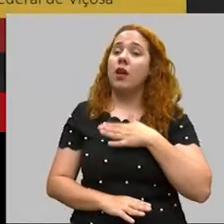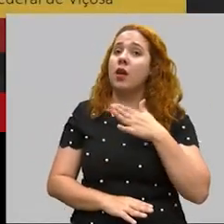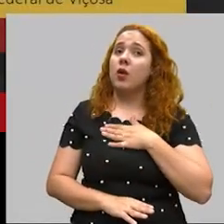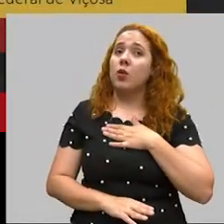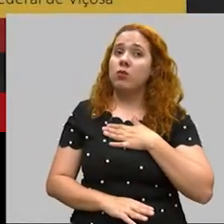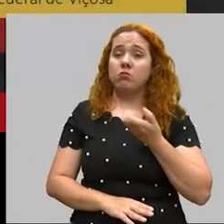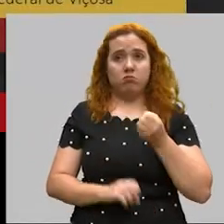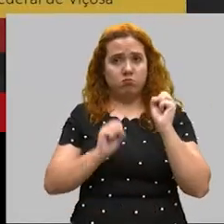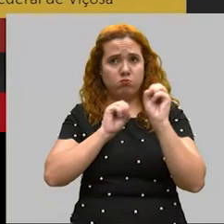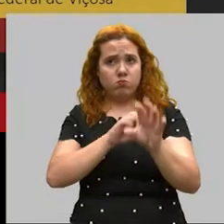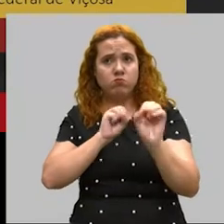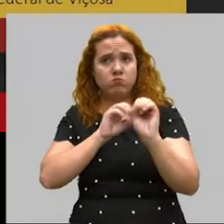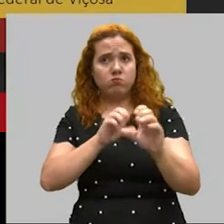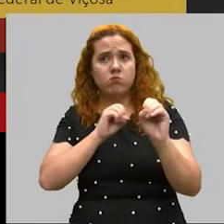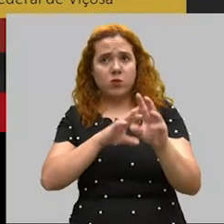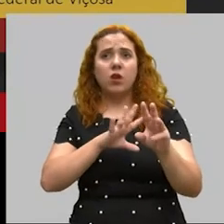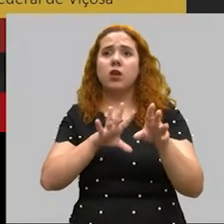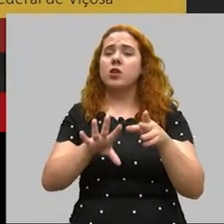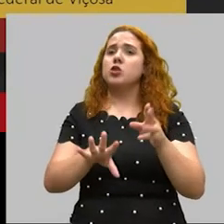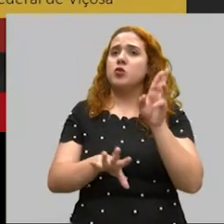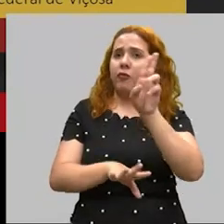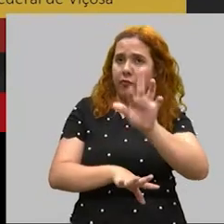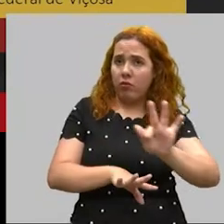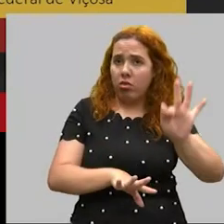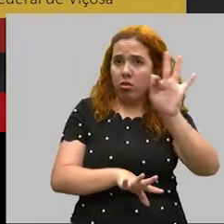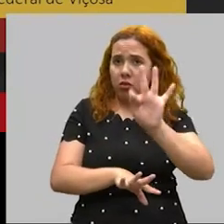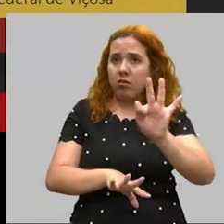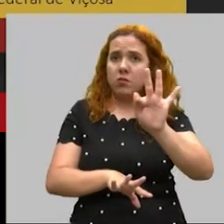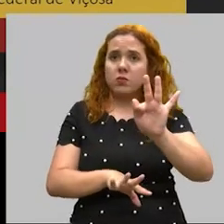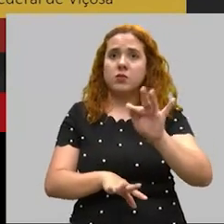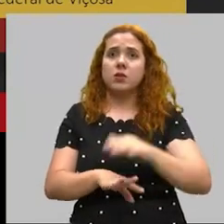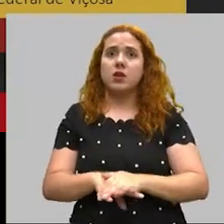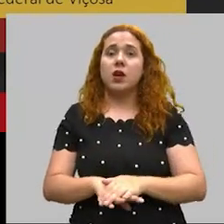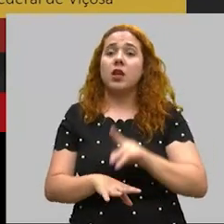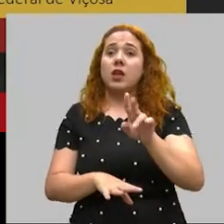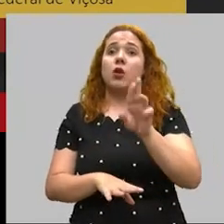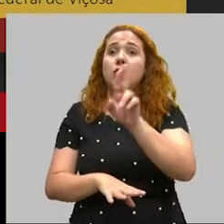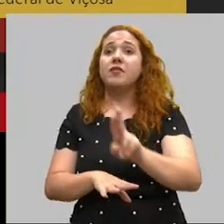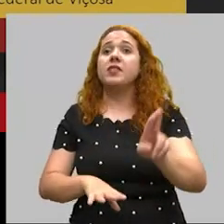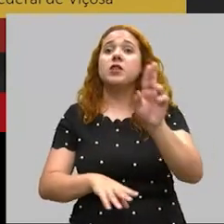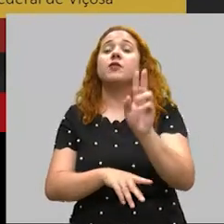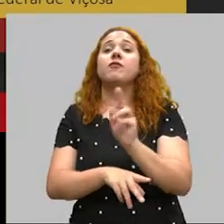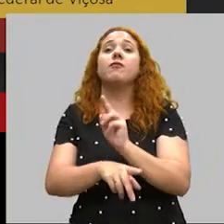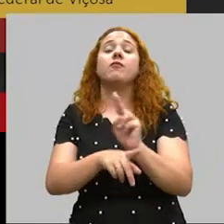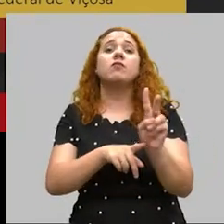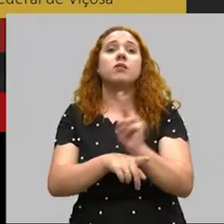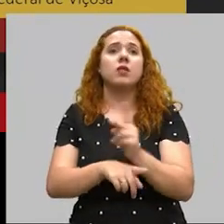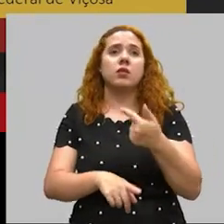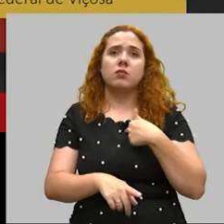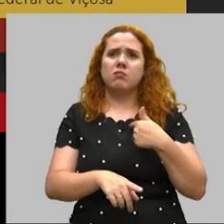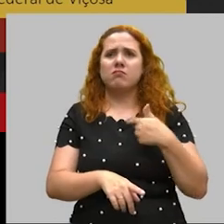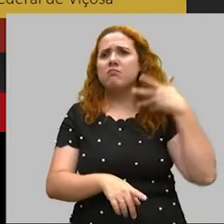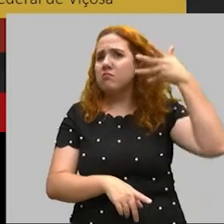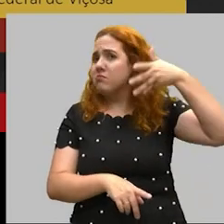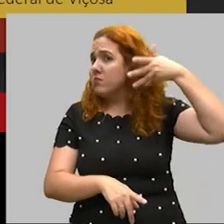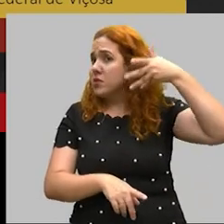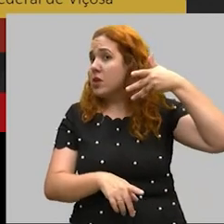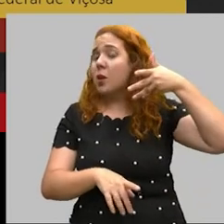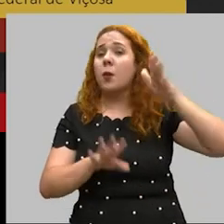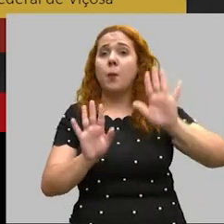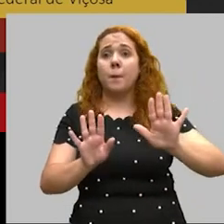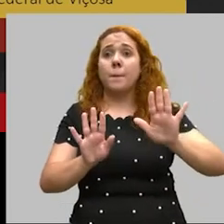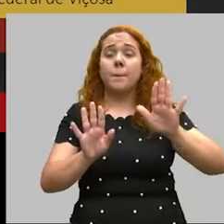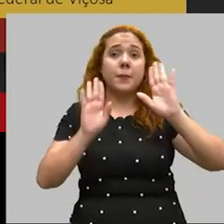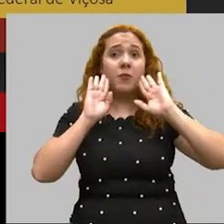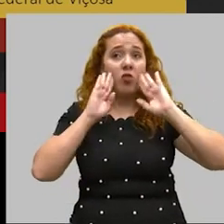uma Educadora de ensino superior da Universidade Federal de Viçosa e a minha fala se pauta né não já fui professor de Educação Básica mas a